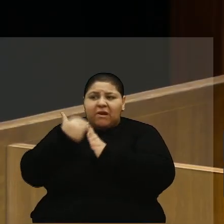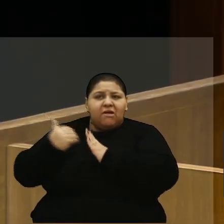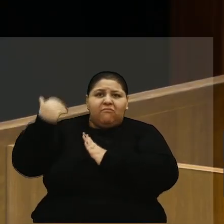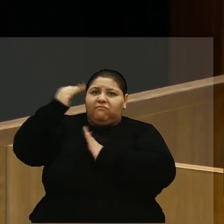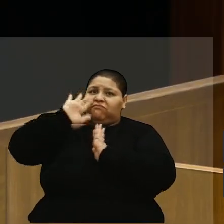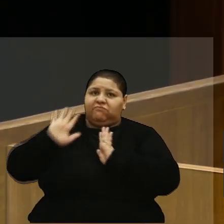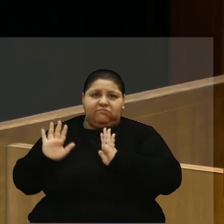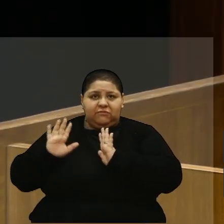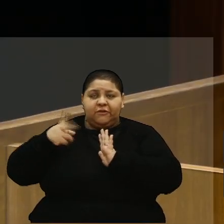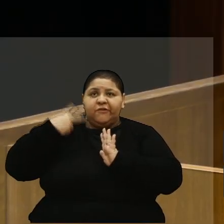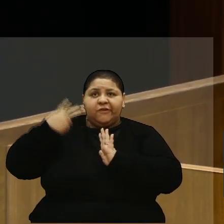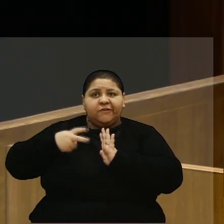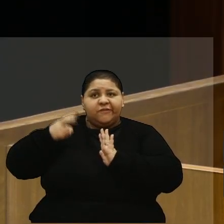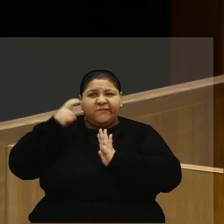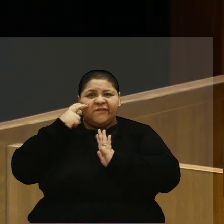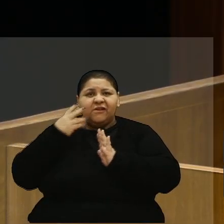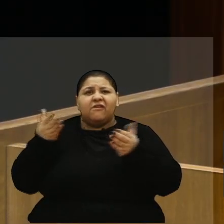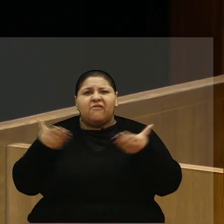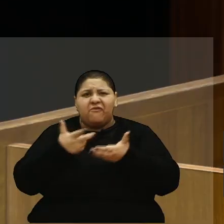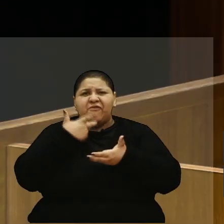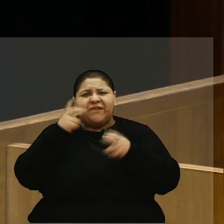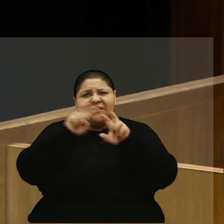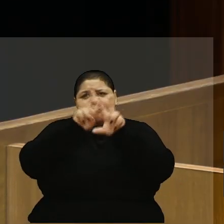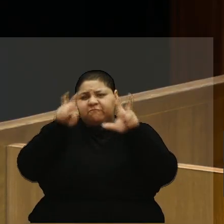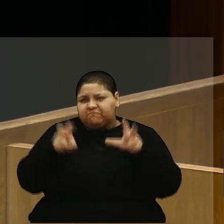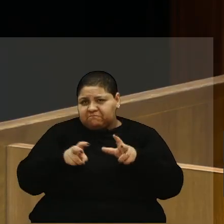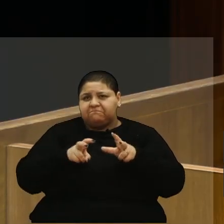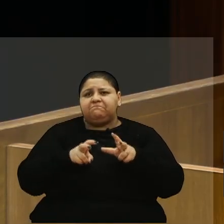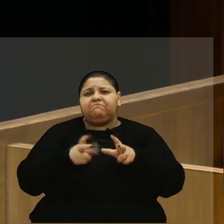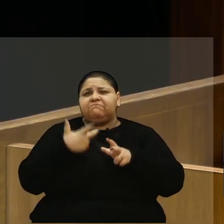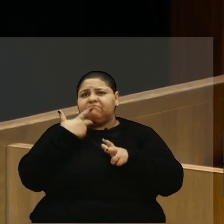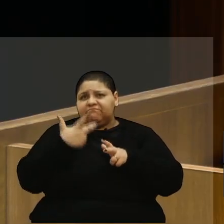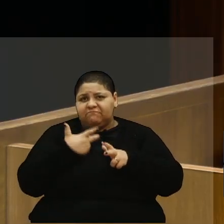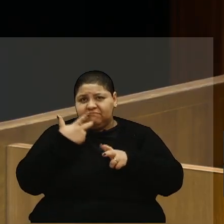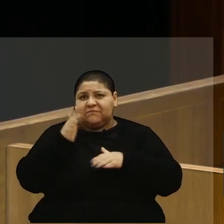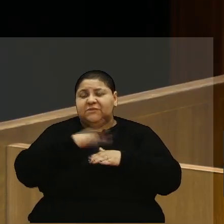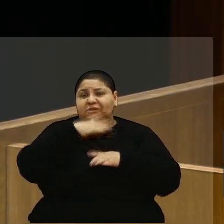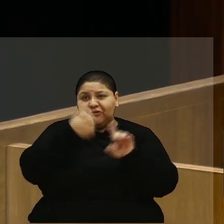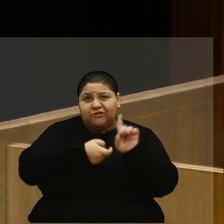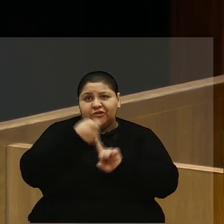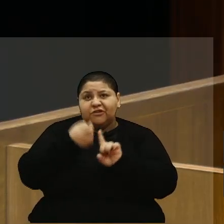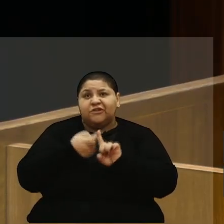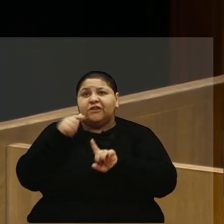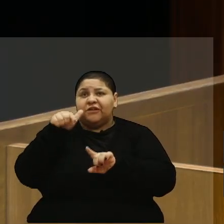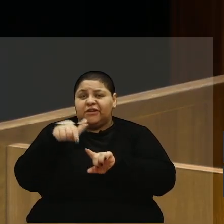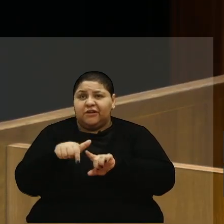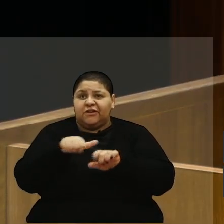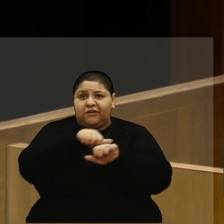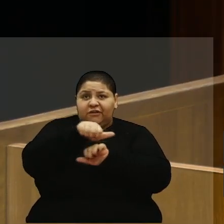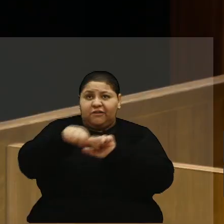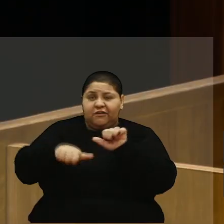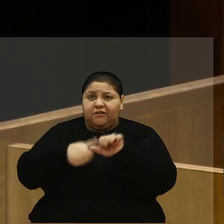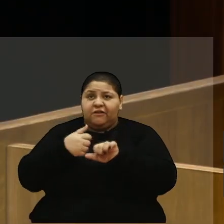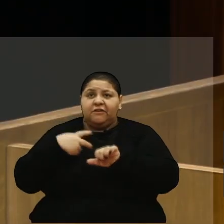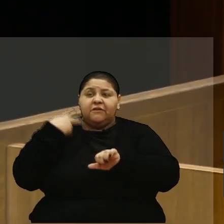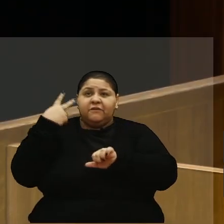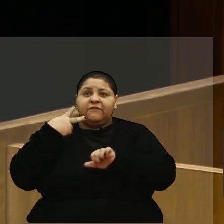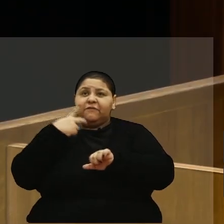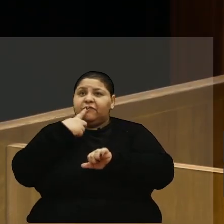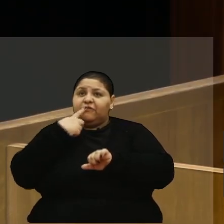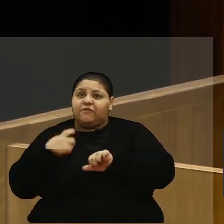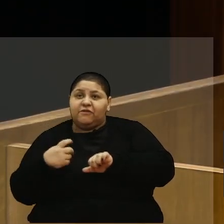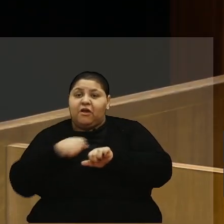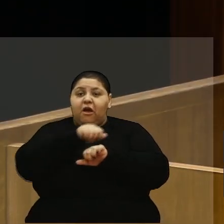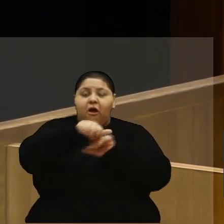coisa, vereador Fantinel. Então, eu trago esse assunto aqui e eu digo que mais uns meses aqui eu vou até converter a vereadora Rose a vir para o PL. Eu